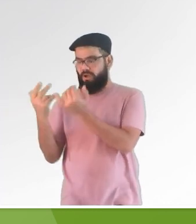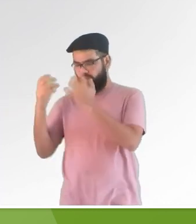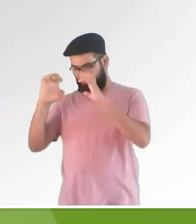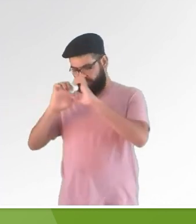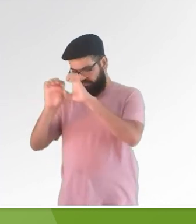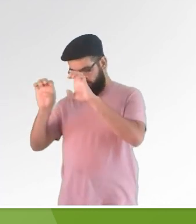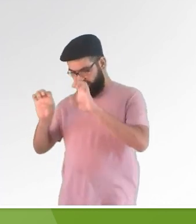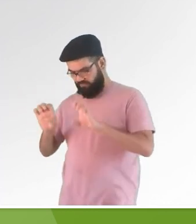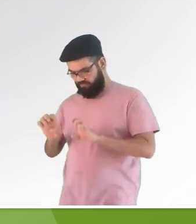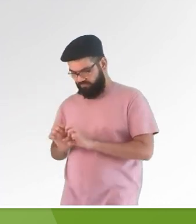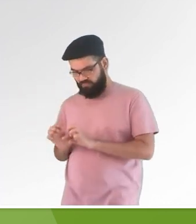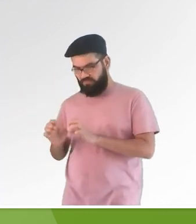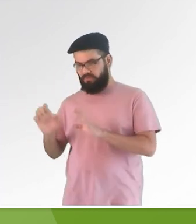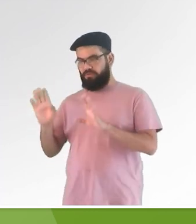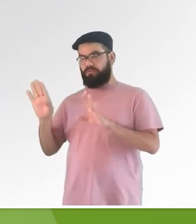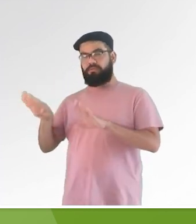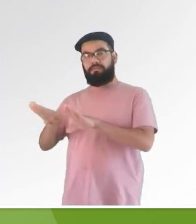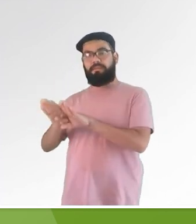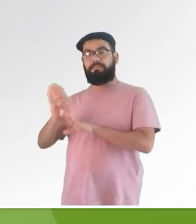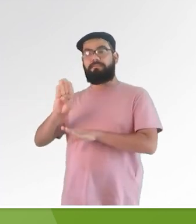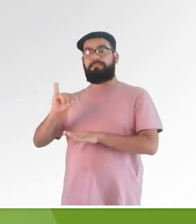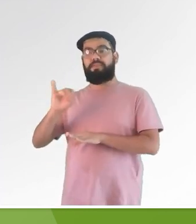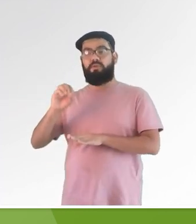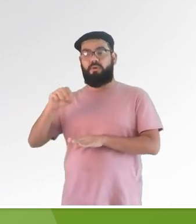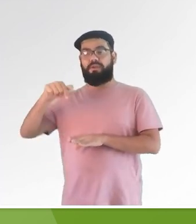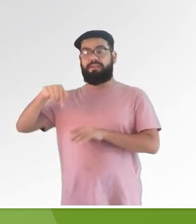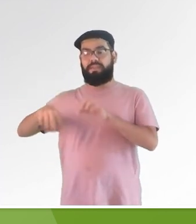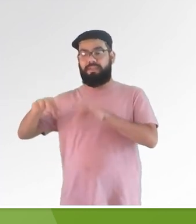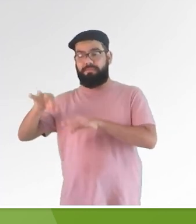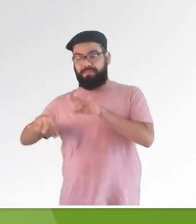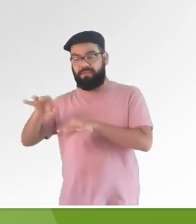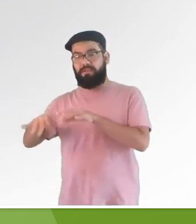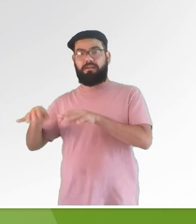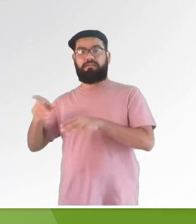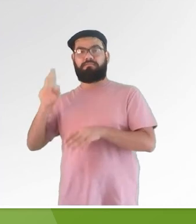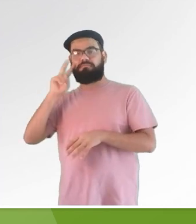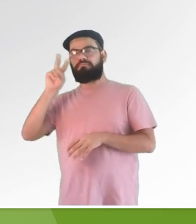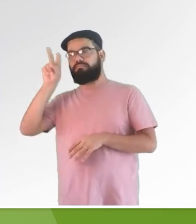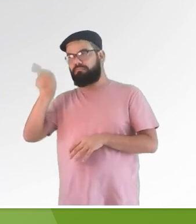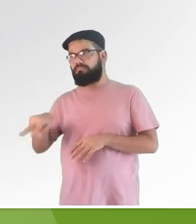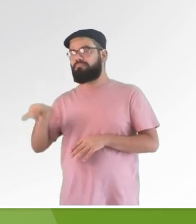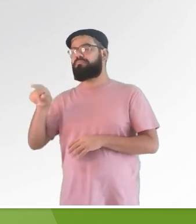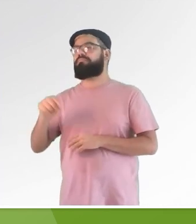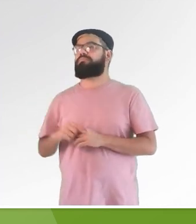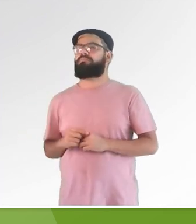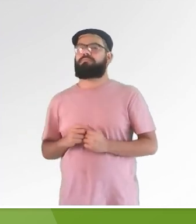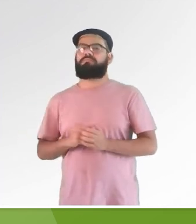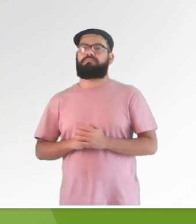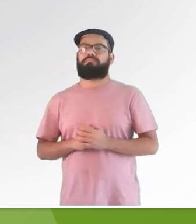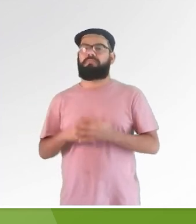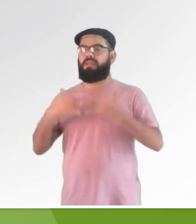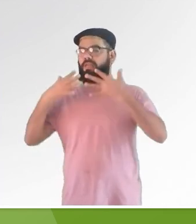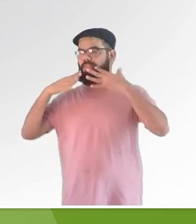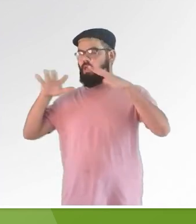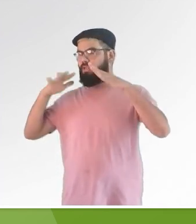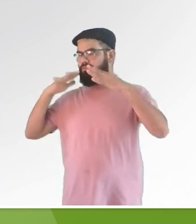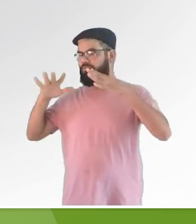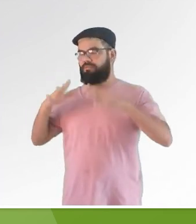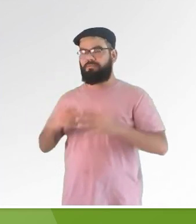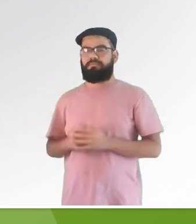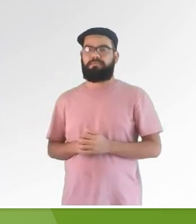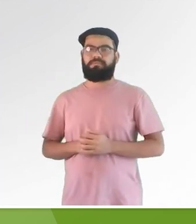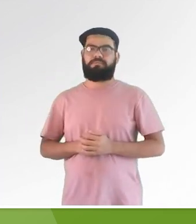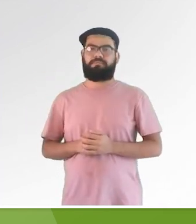e bioquimicamente, que reproduzem-se, olha só, naturalmente, originando